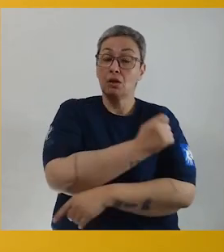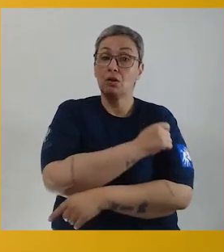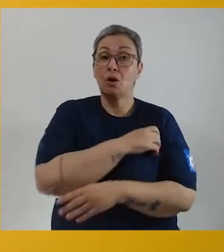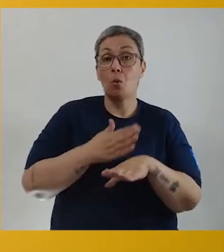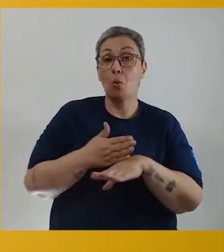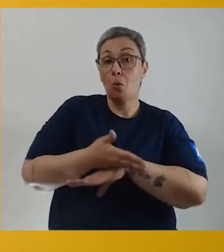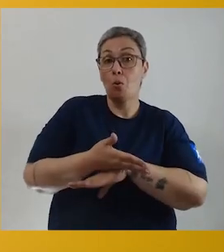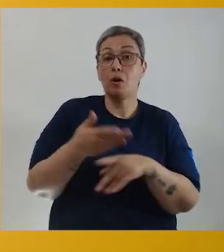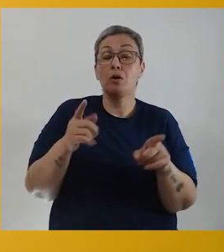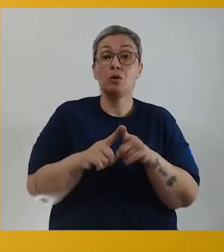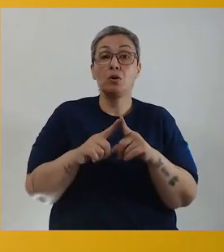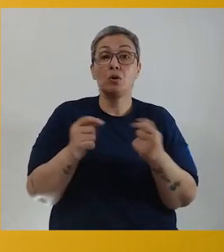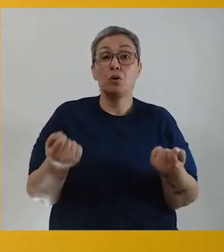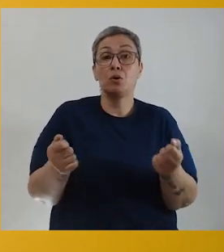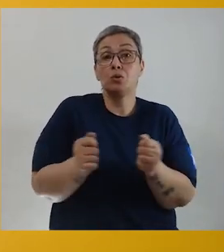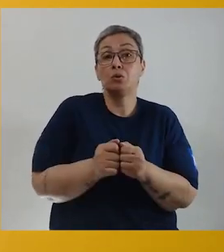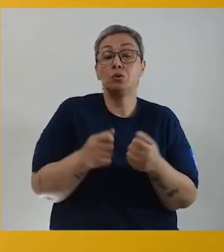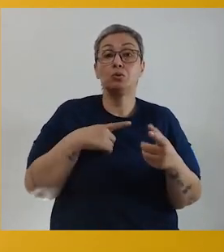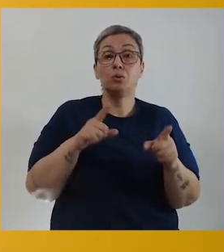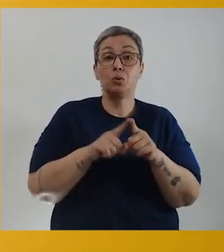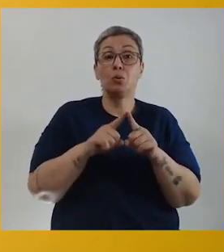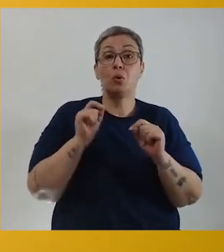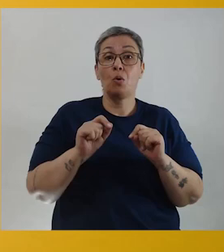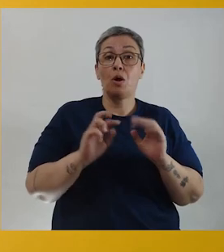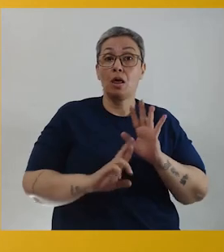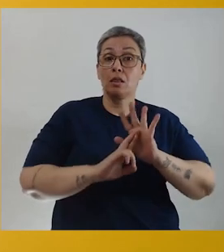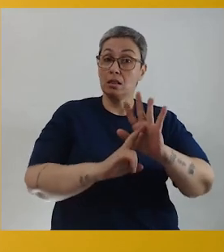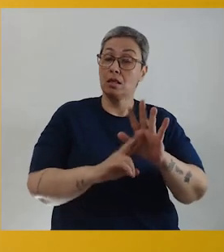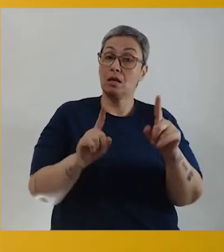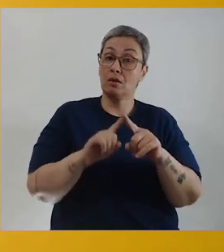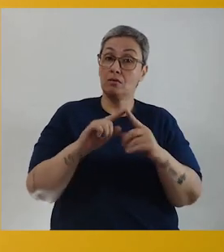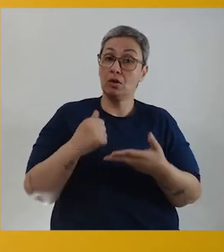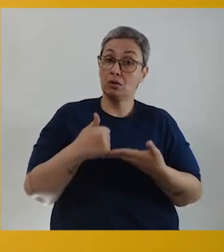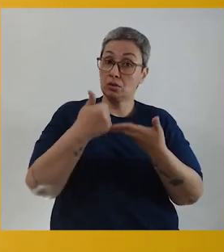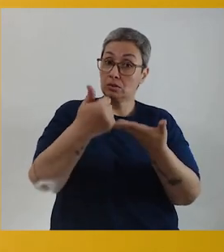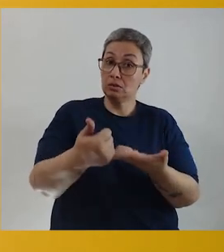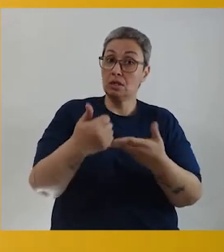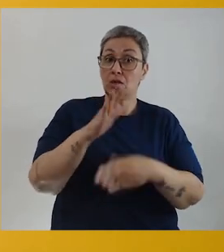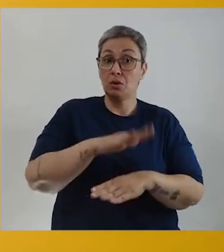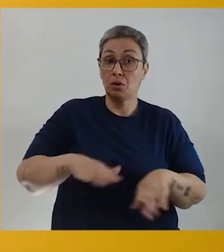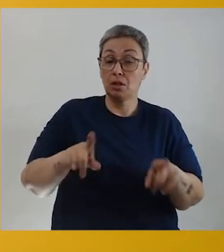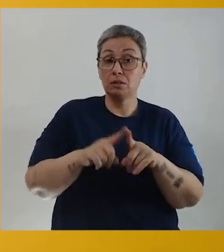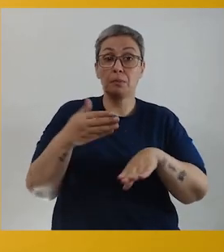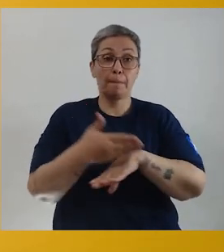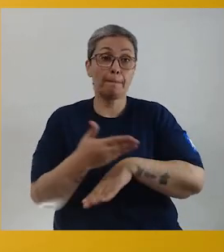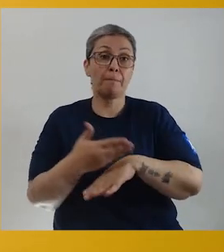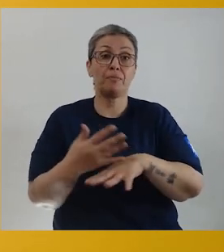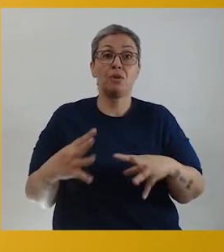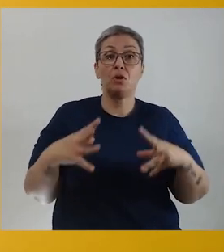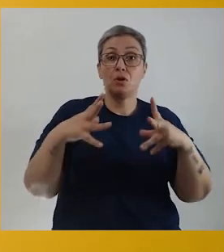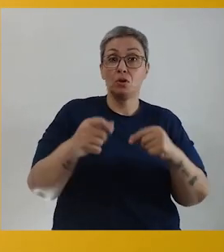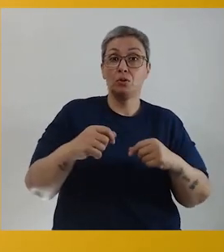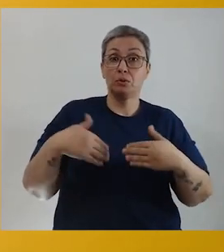deficiência tiveram acesso, juntamente com a sua referência, né, que pôde levar essa criança e também participar